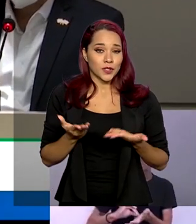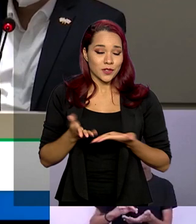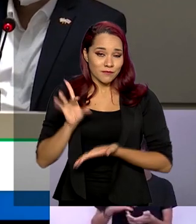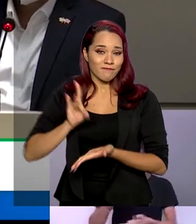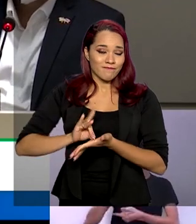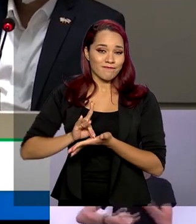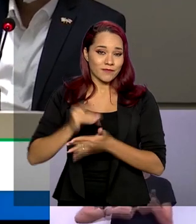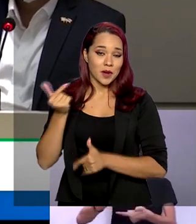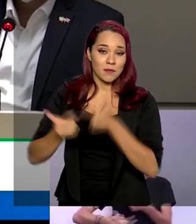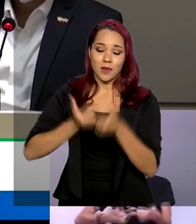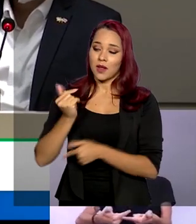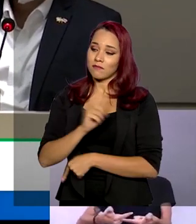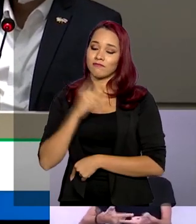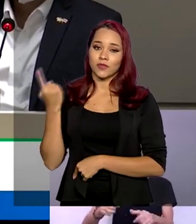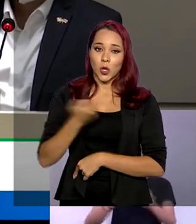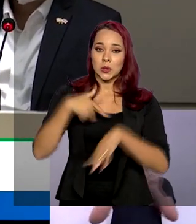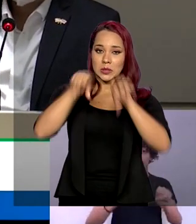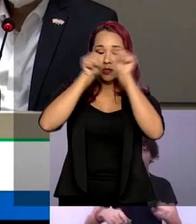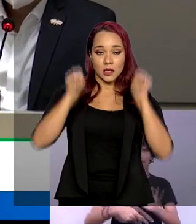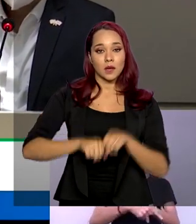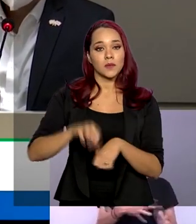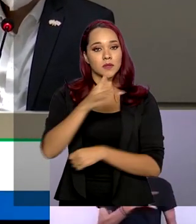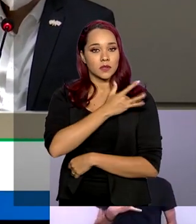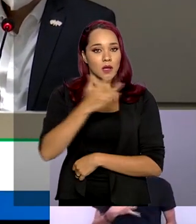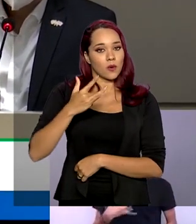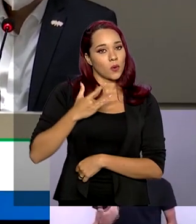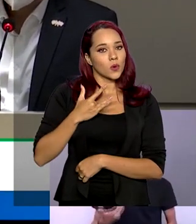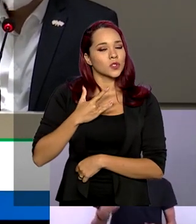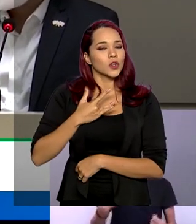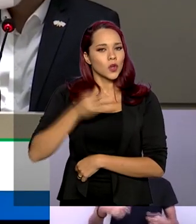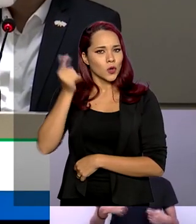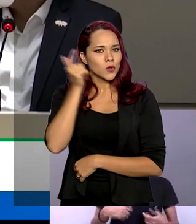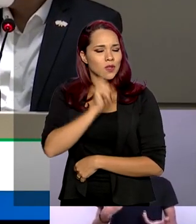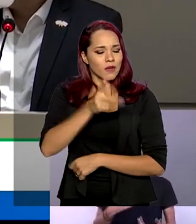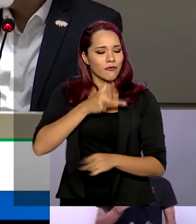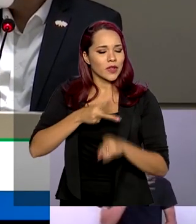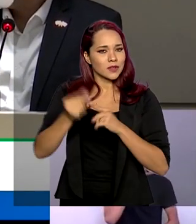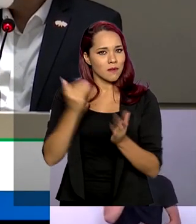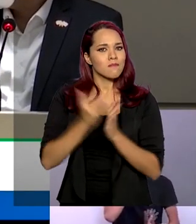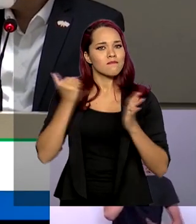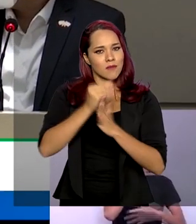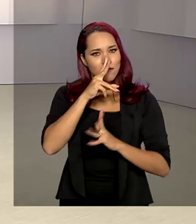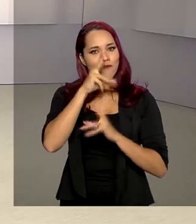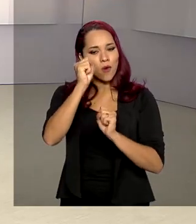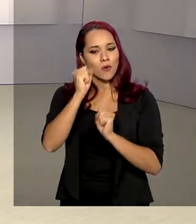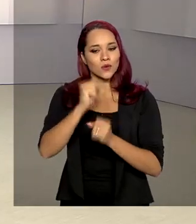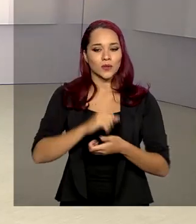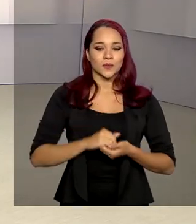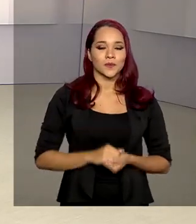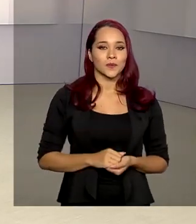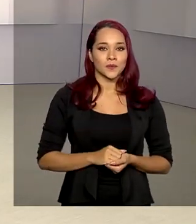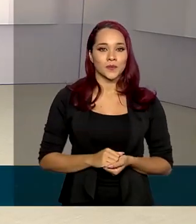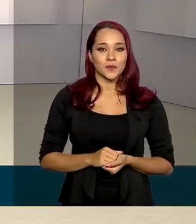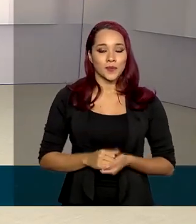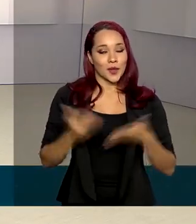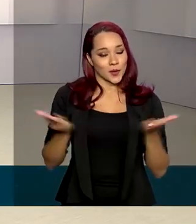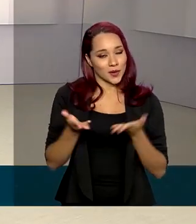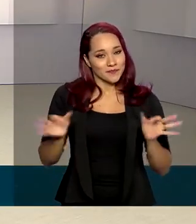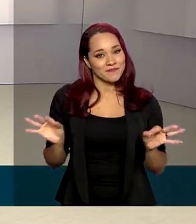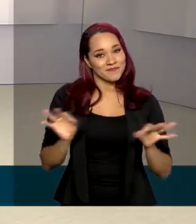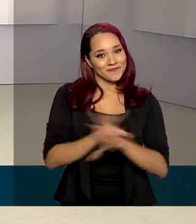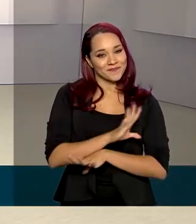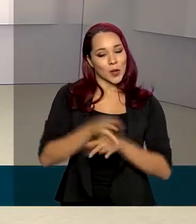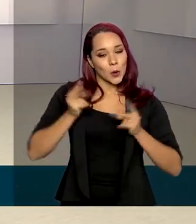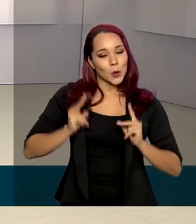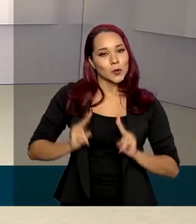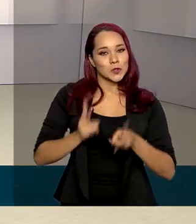trabalhar para que o nosso sistema de saúde saia disso mais forte do que ele era antes. A gente fica por aqui.